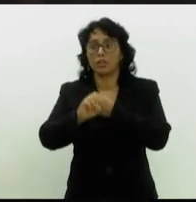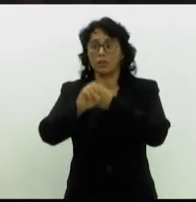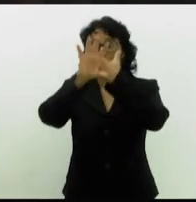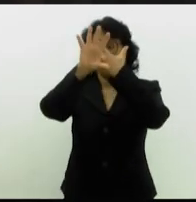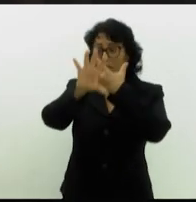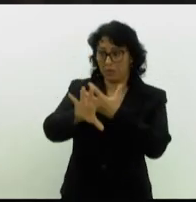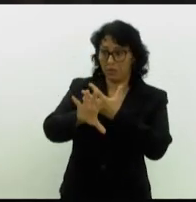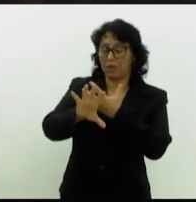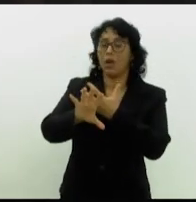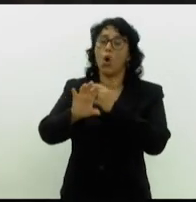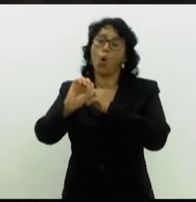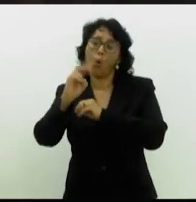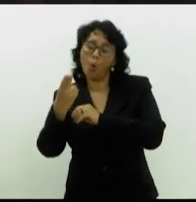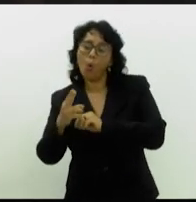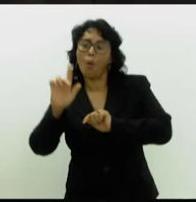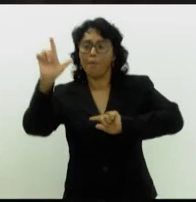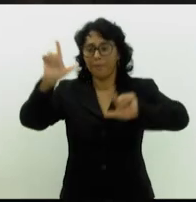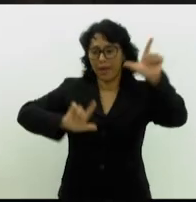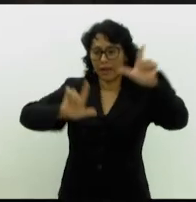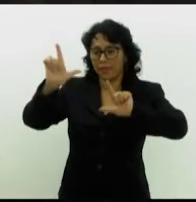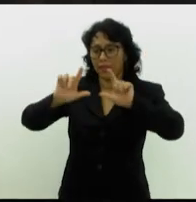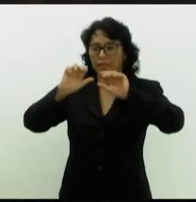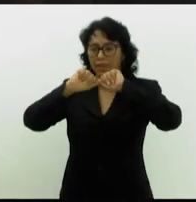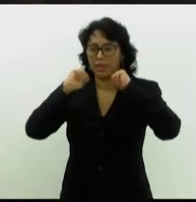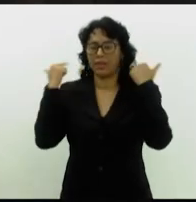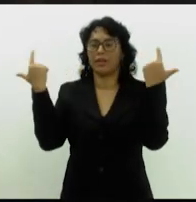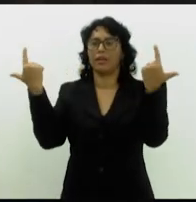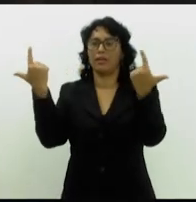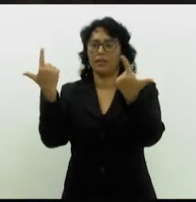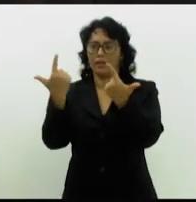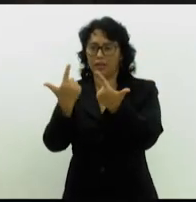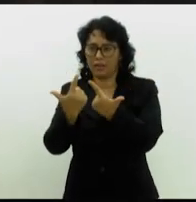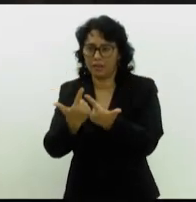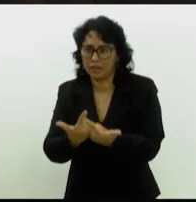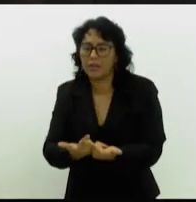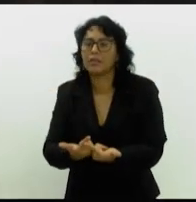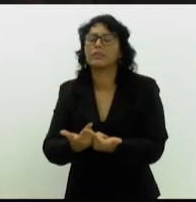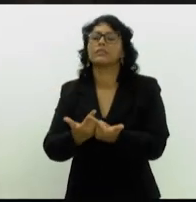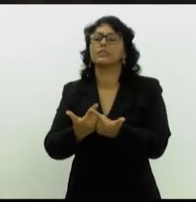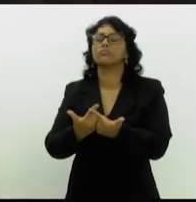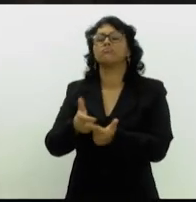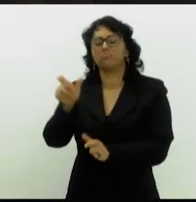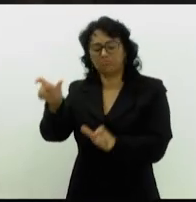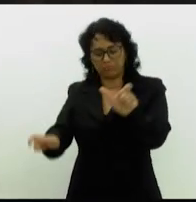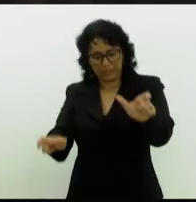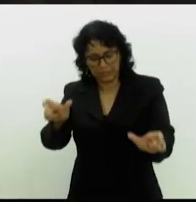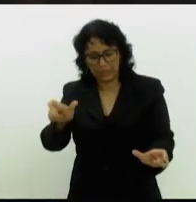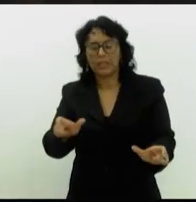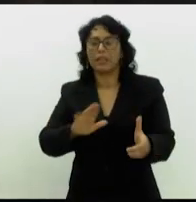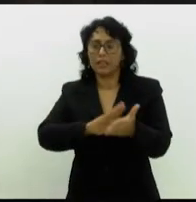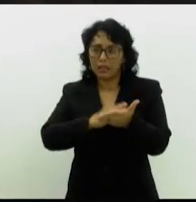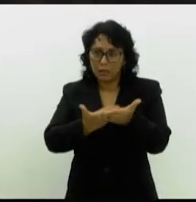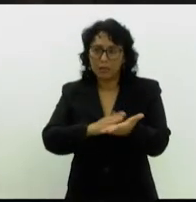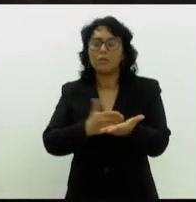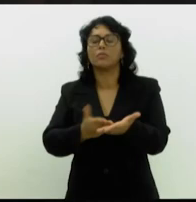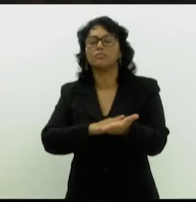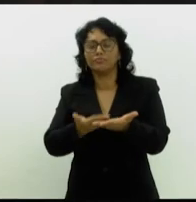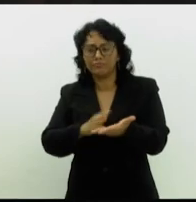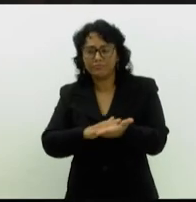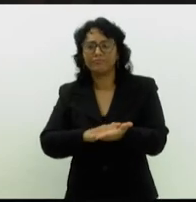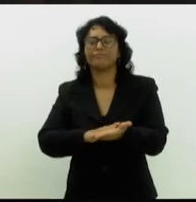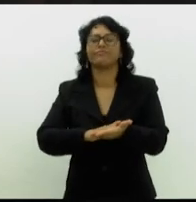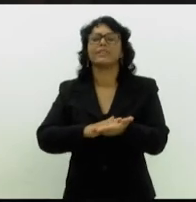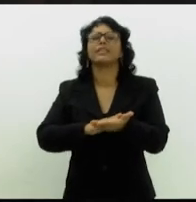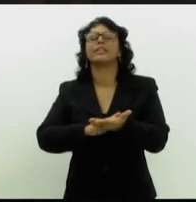TV alerge senhora intérprete da língua de libras que leva a nossa voz